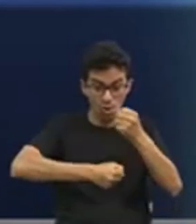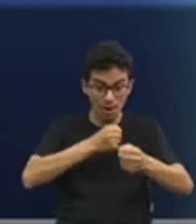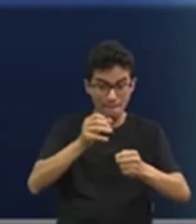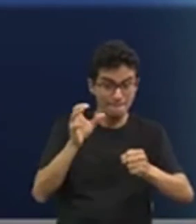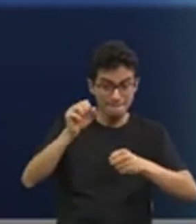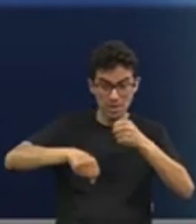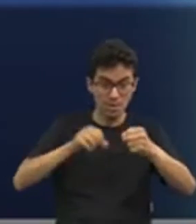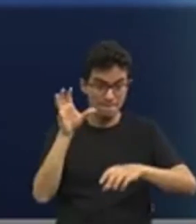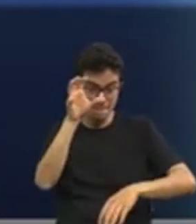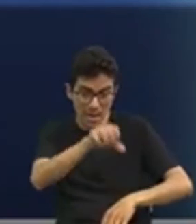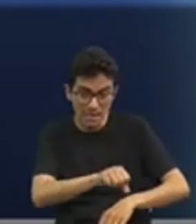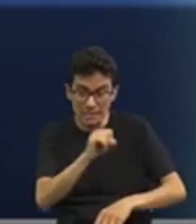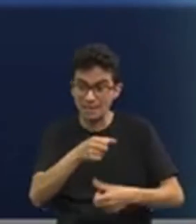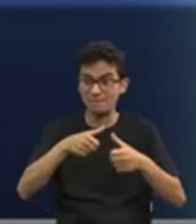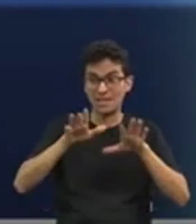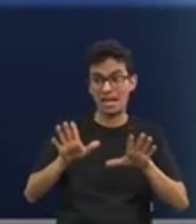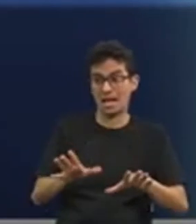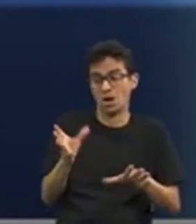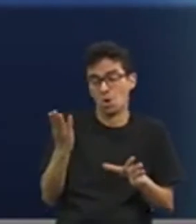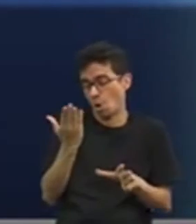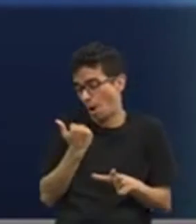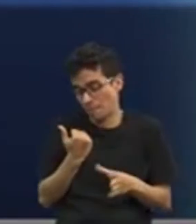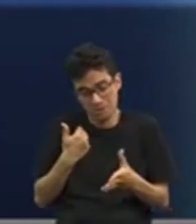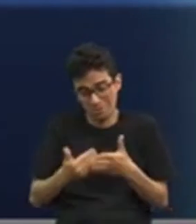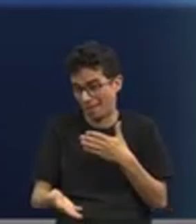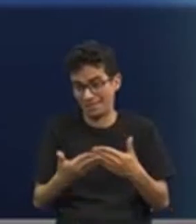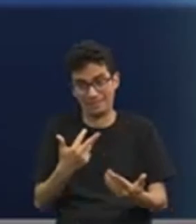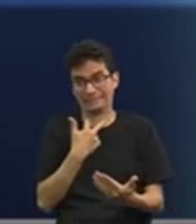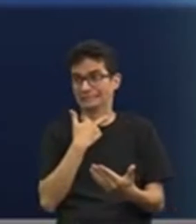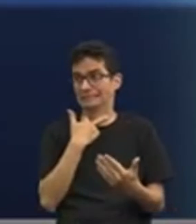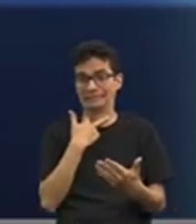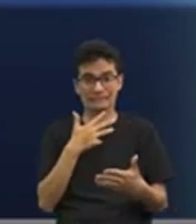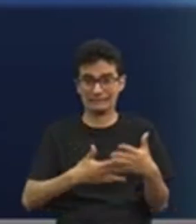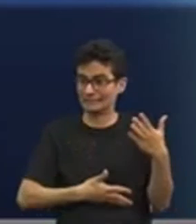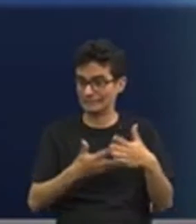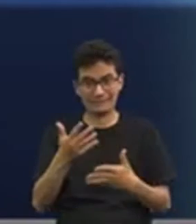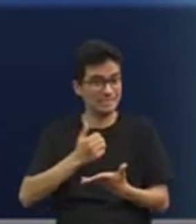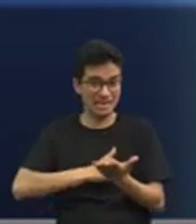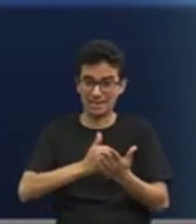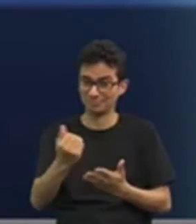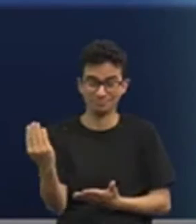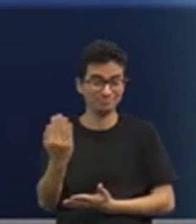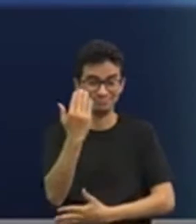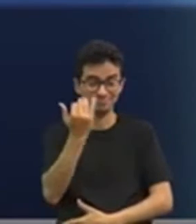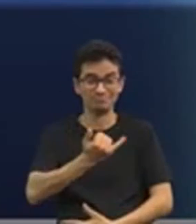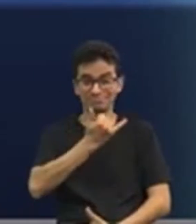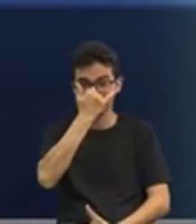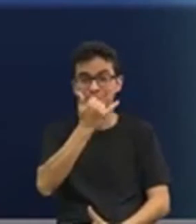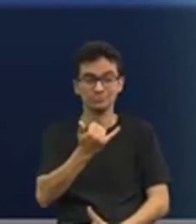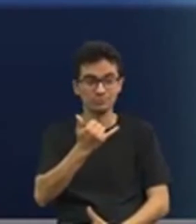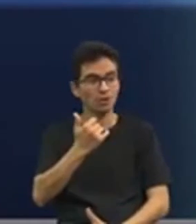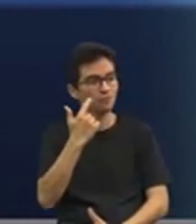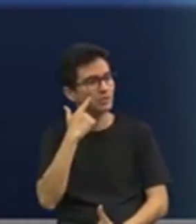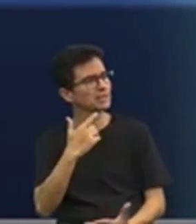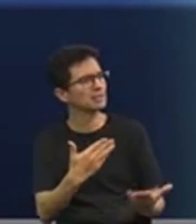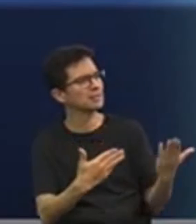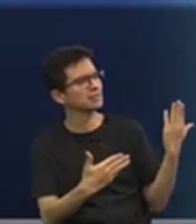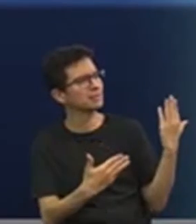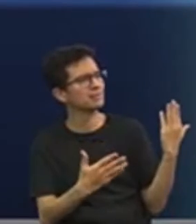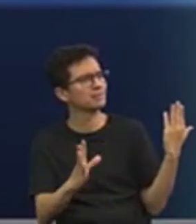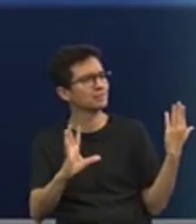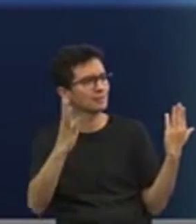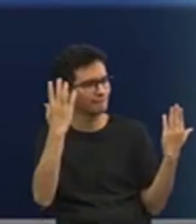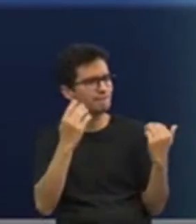bicho pega se ficar o bicho come dança não tem saída também mas no próximo quadrinho Olhem só o que